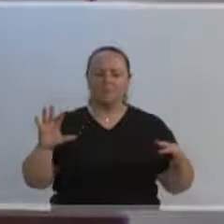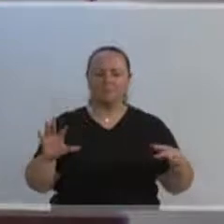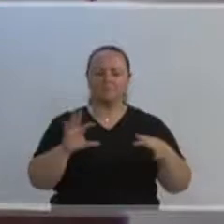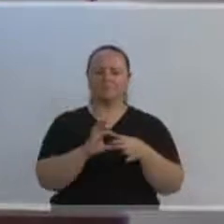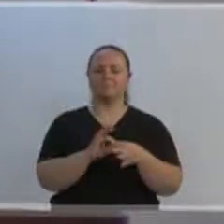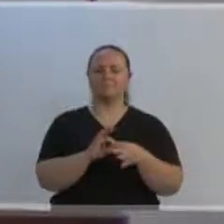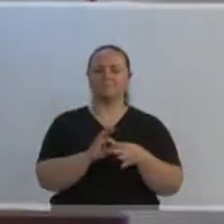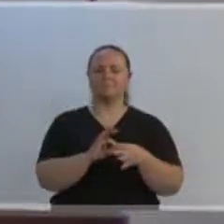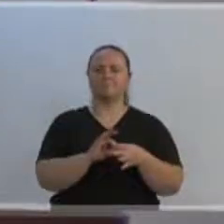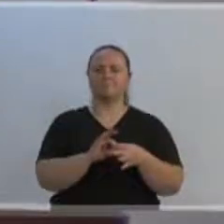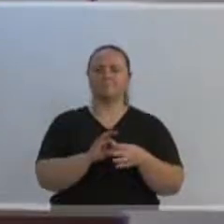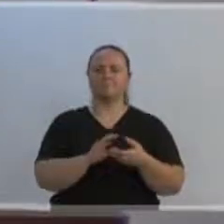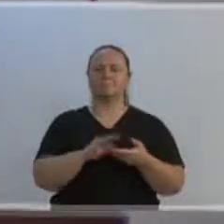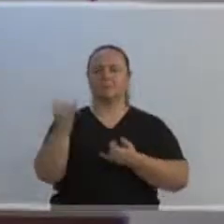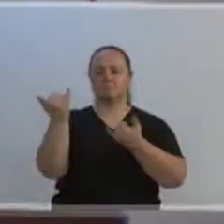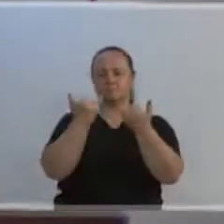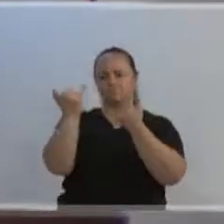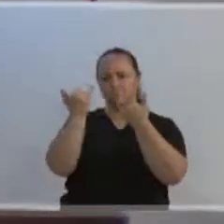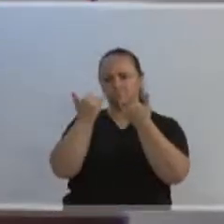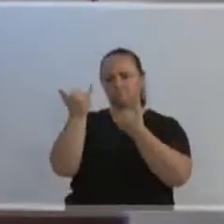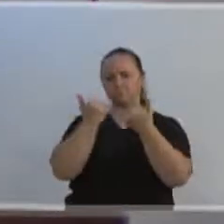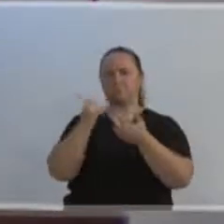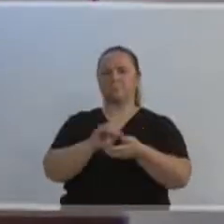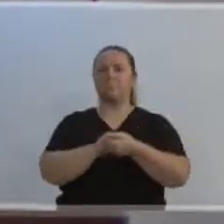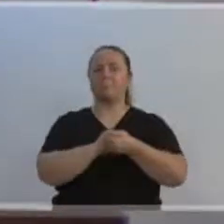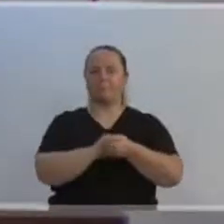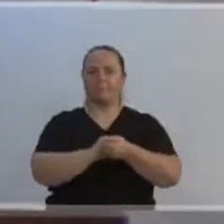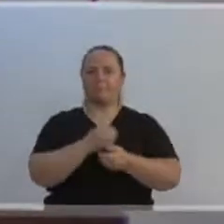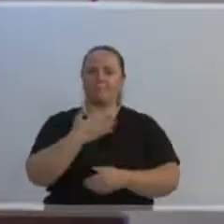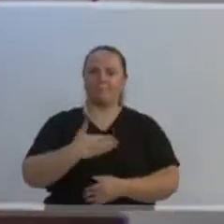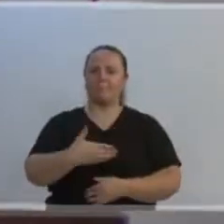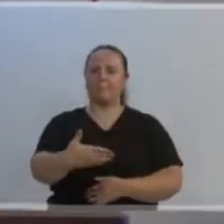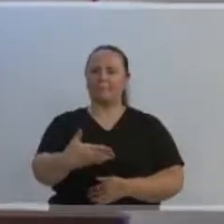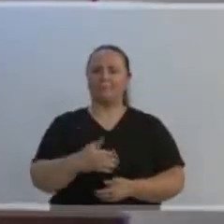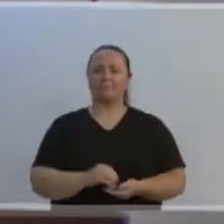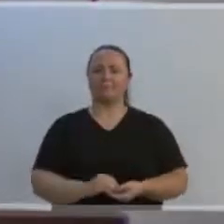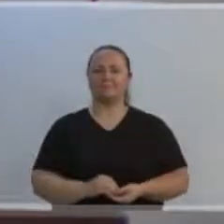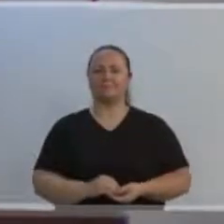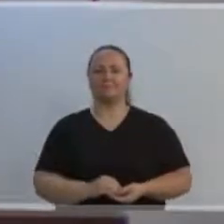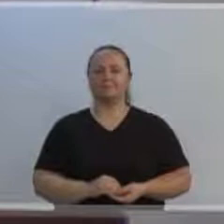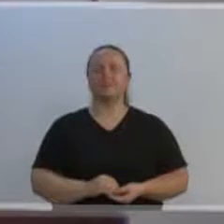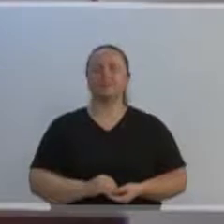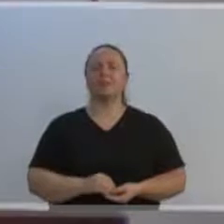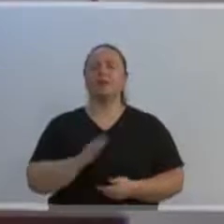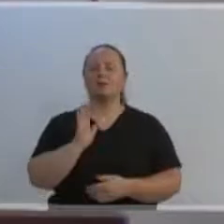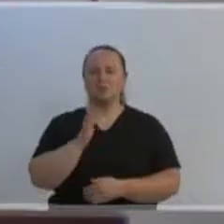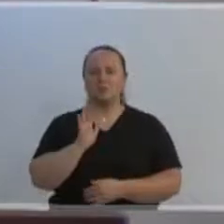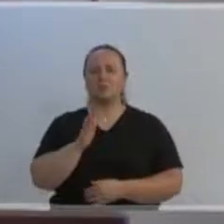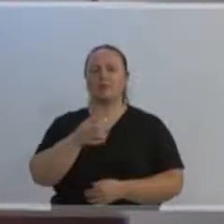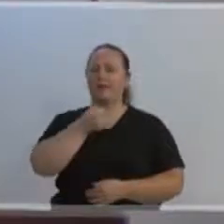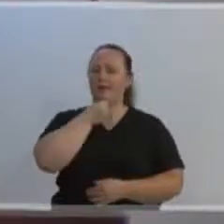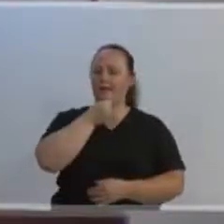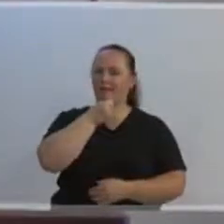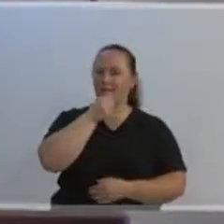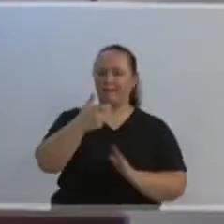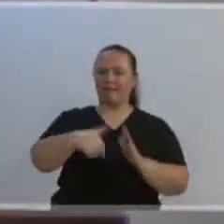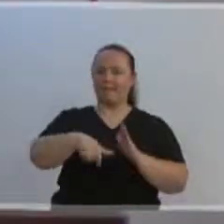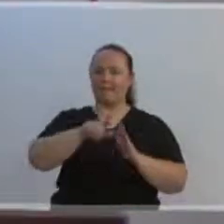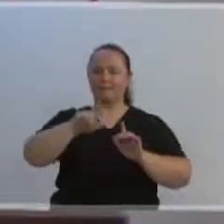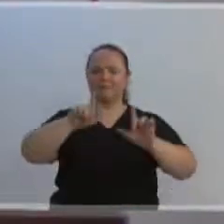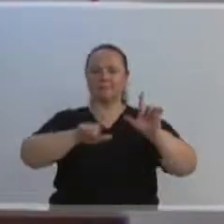receber informações parabéns ao evandro e toda sua equipe o qual já pôde dar uma entrevista a este